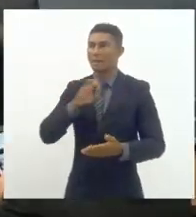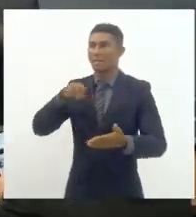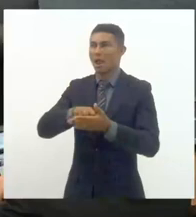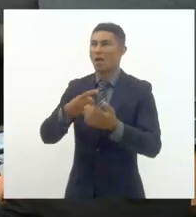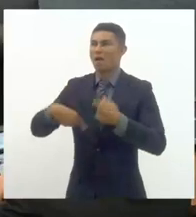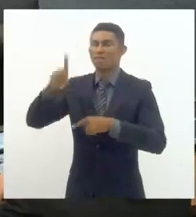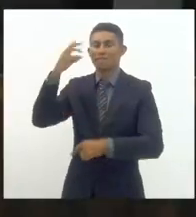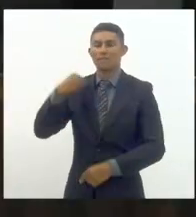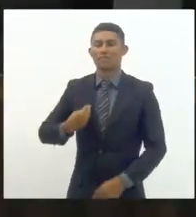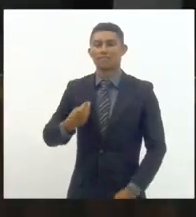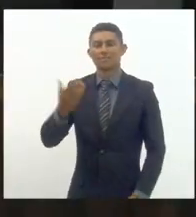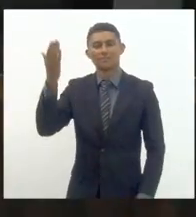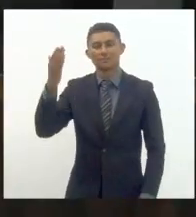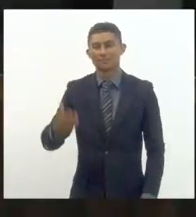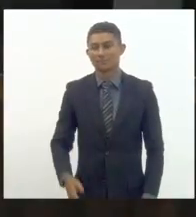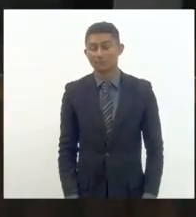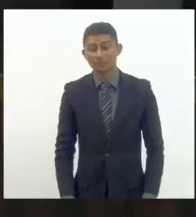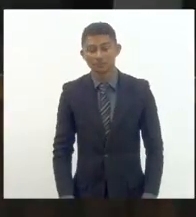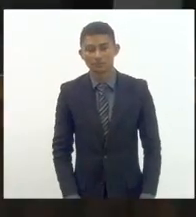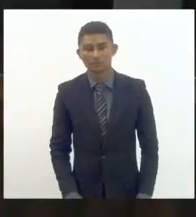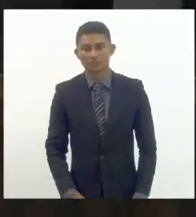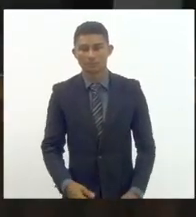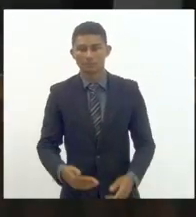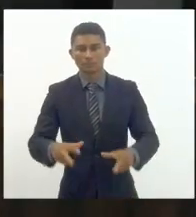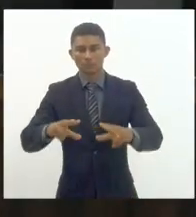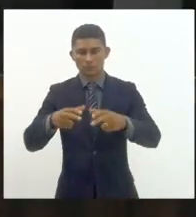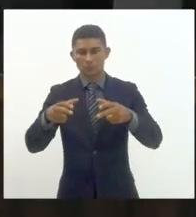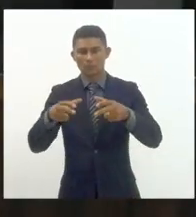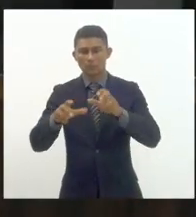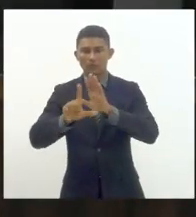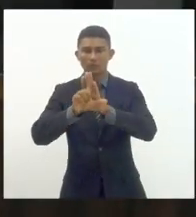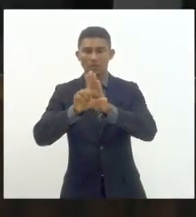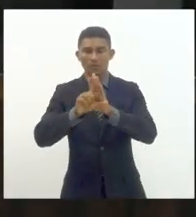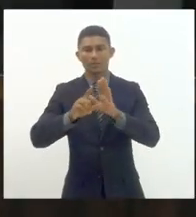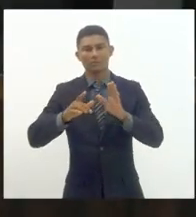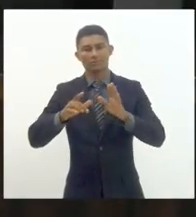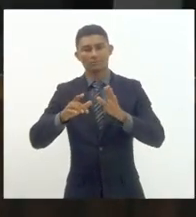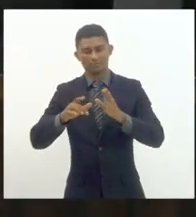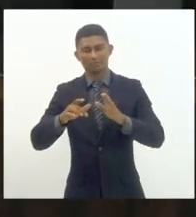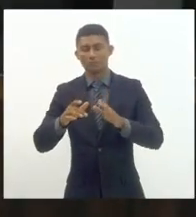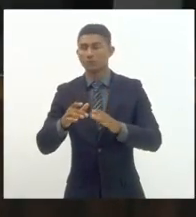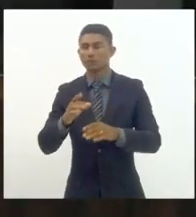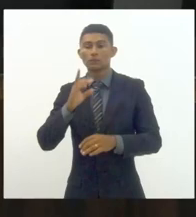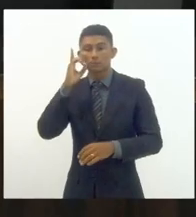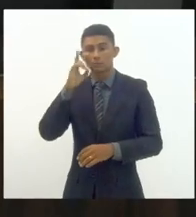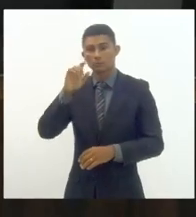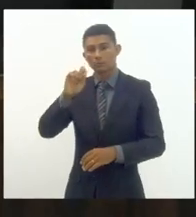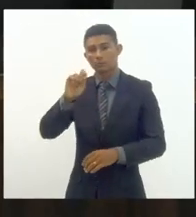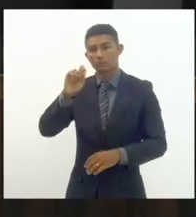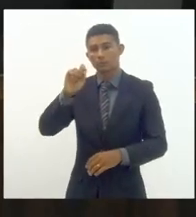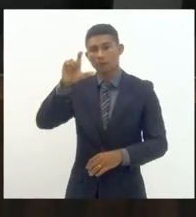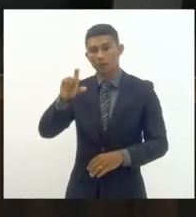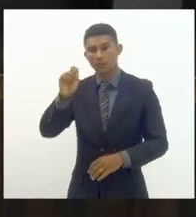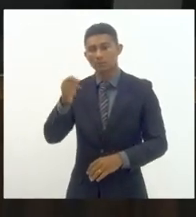Pela comissão de Legislação Constitucional, Complementar e Códigos, deputado Alexandre Freitas.